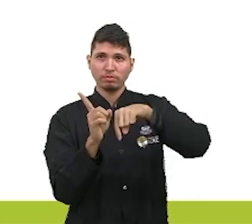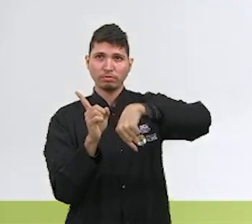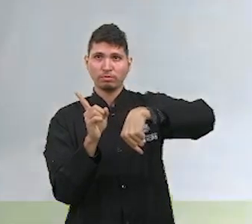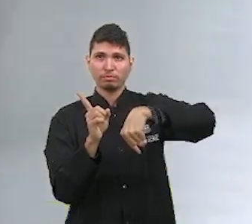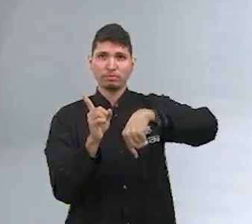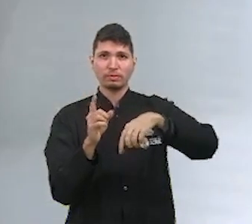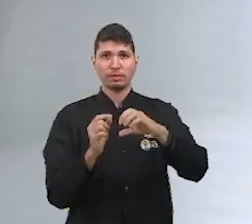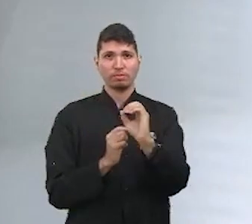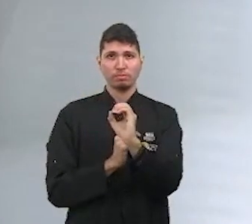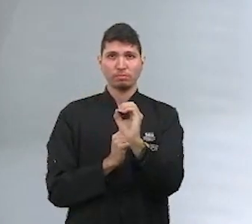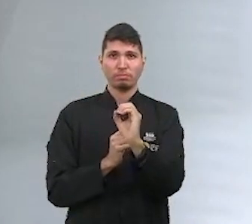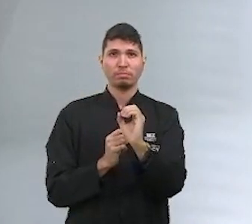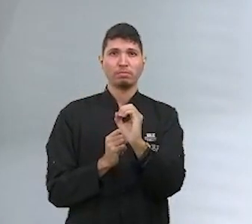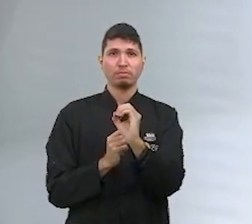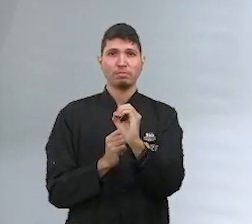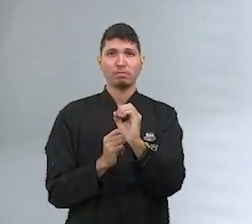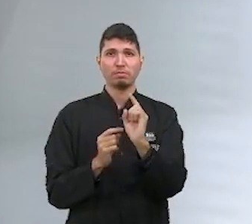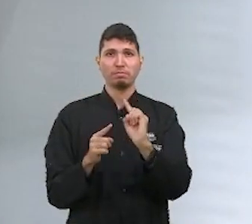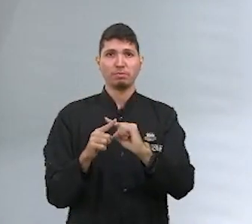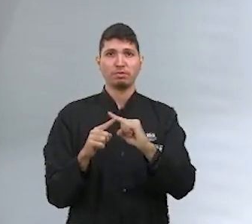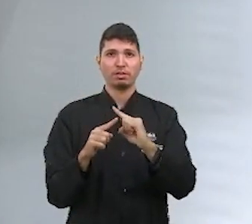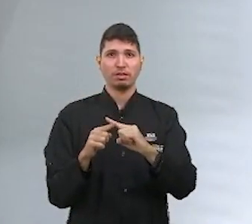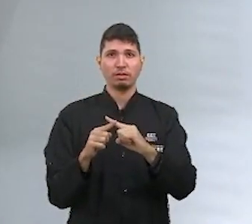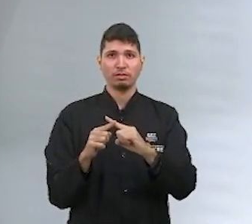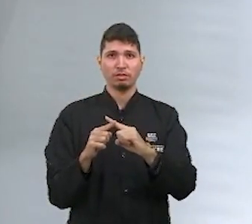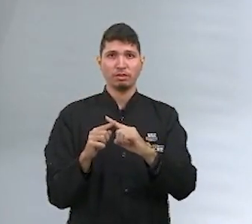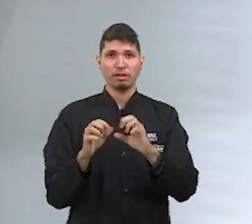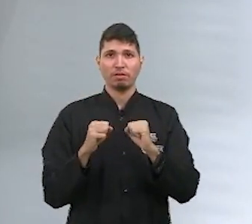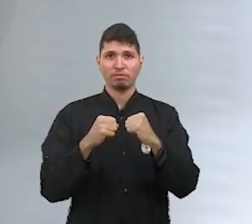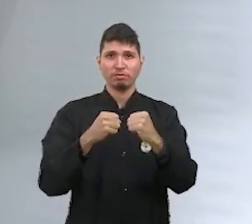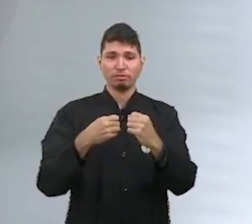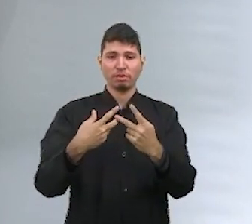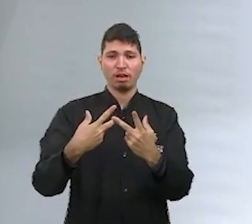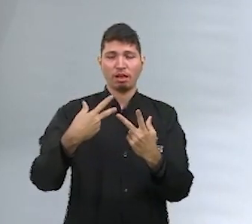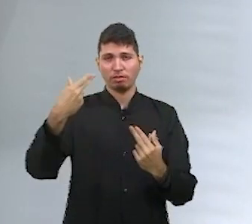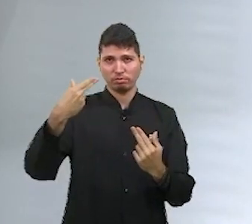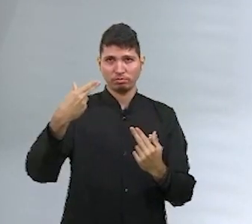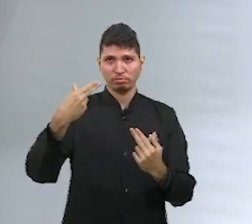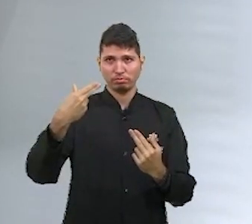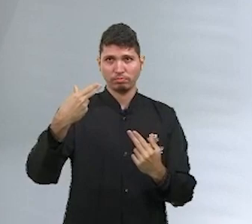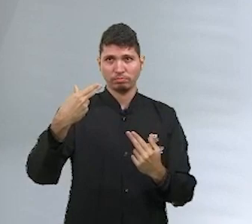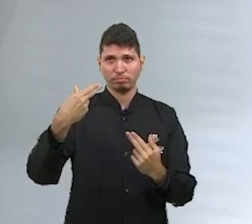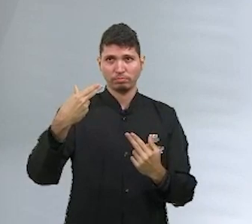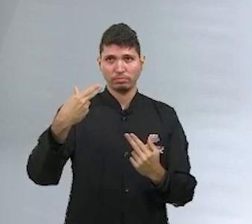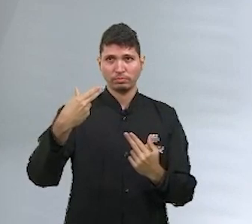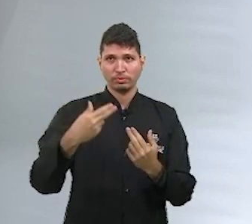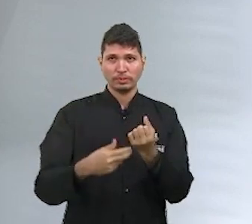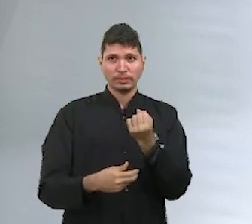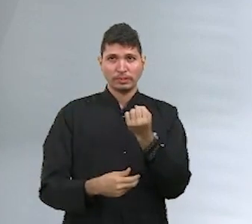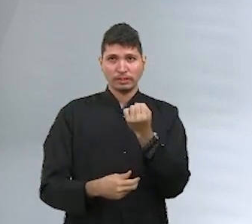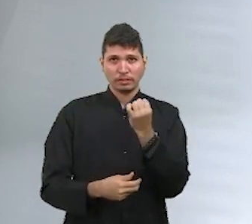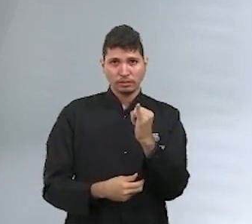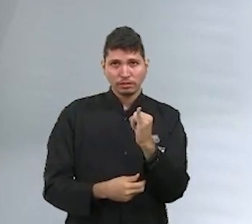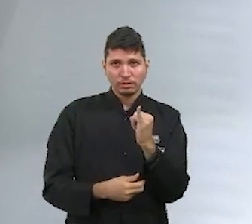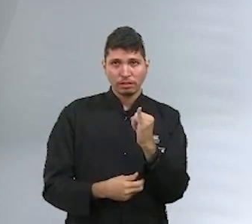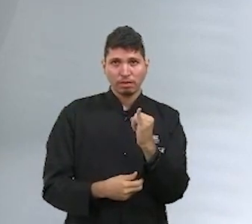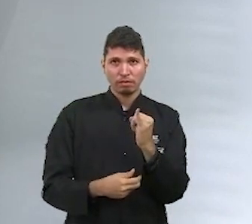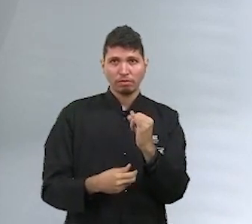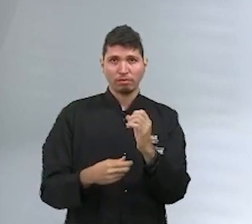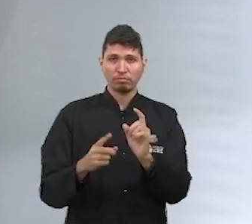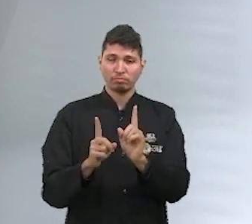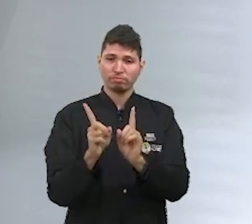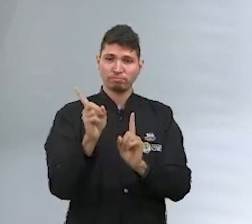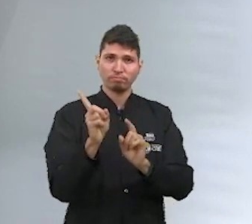anulam, porque as forças vão ser iguais em ambos os lados, tanto nesse cloro como no outro. Se os vetores são iguais,